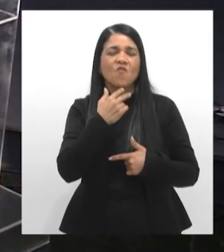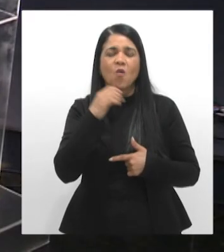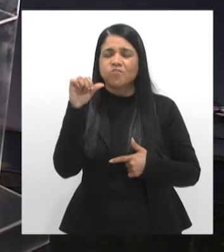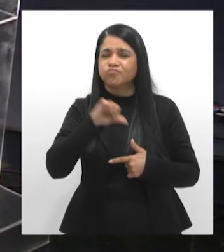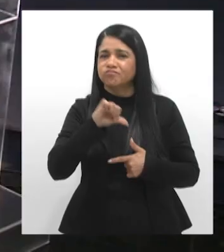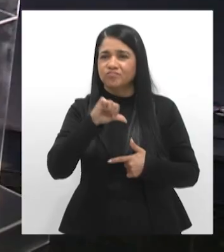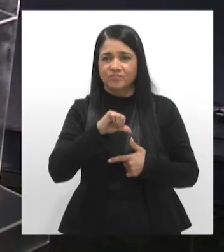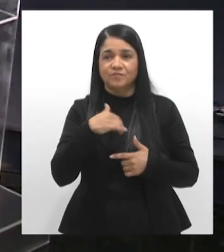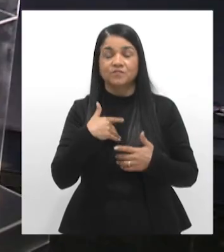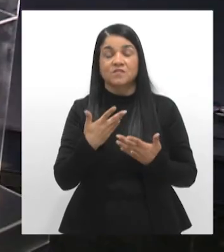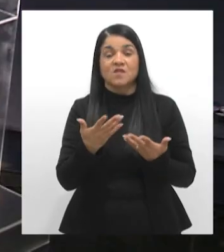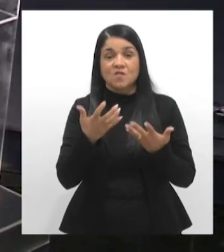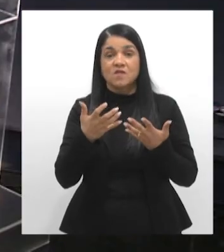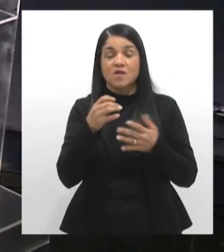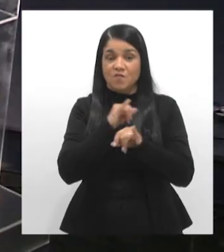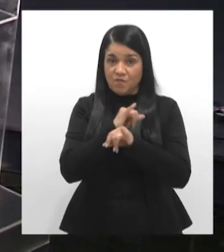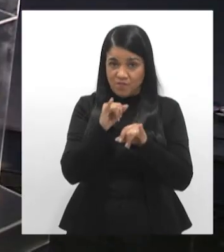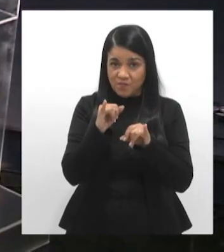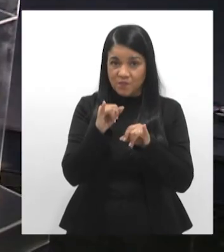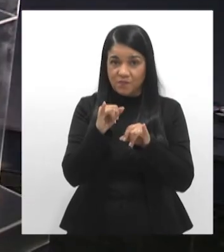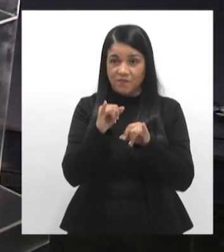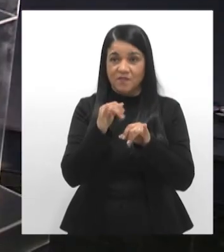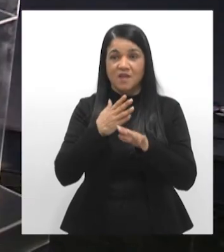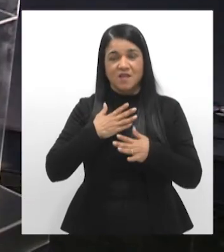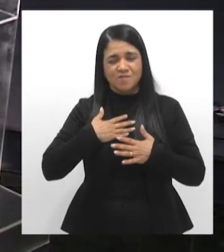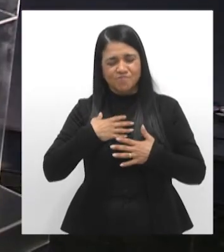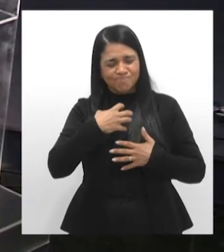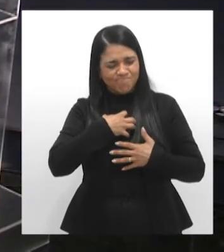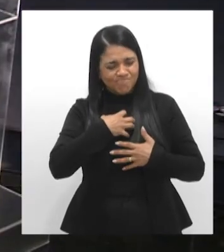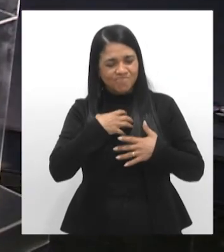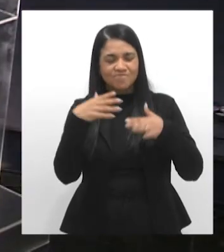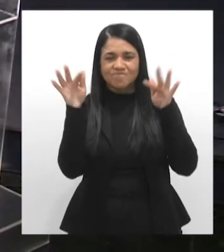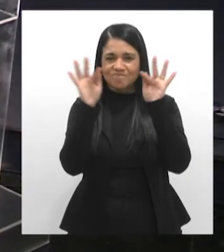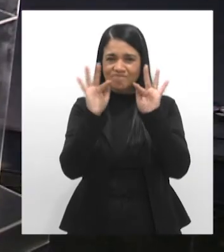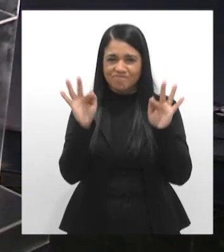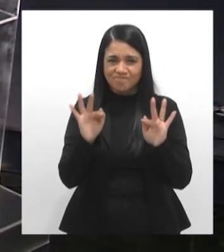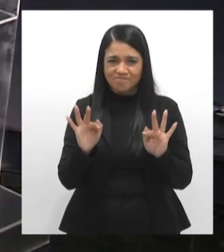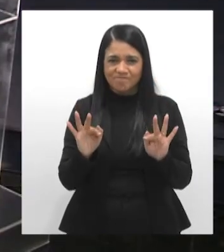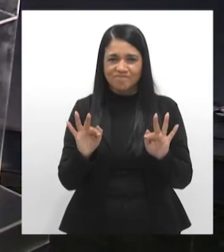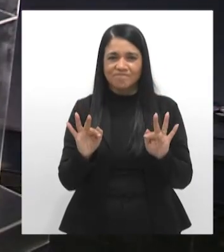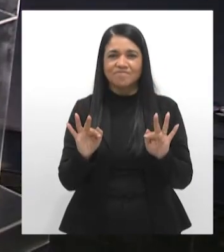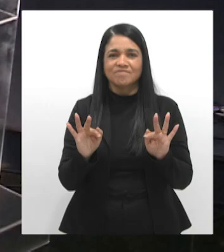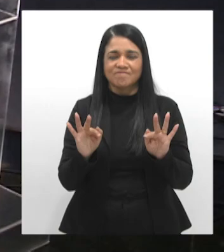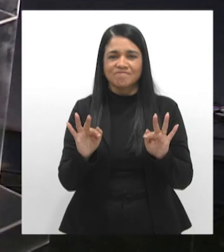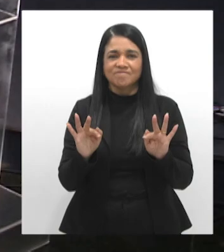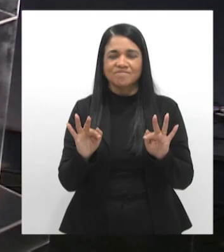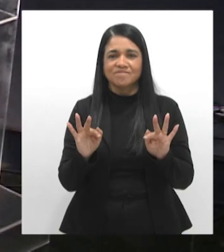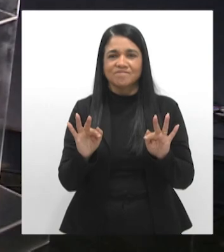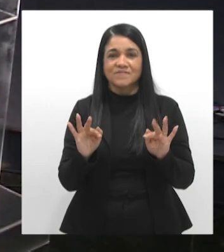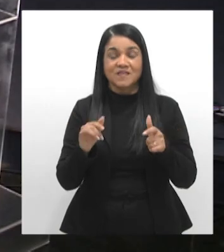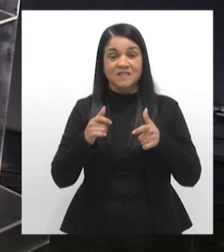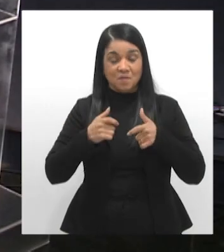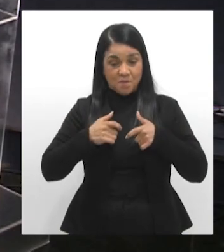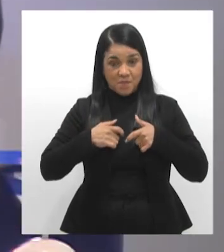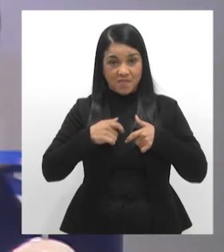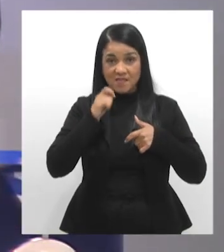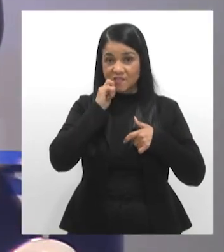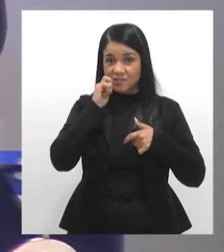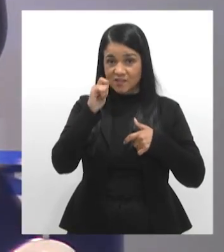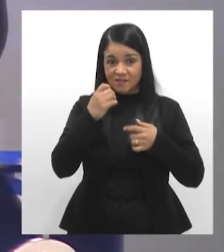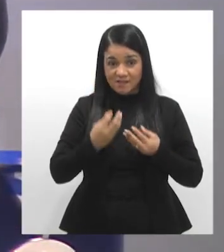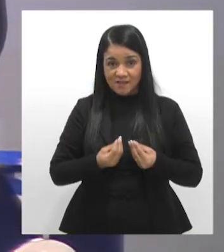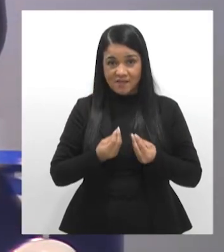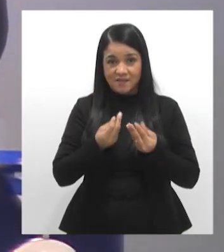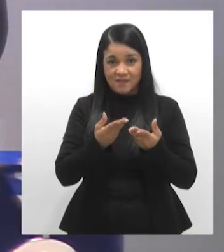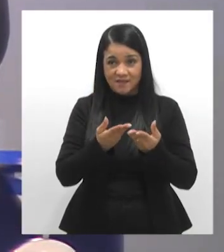Mas eu queria dizer da minha felicidade de estar dando a medalha Tiradentes para